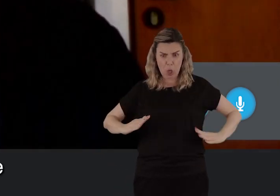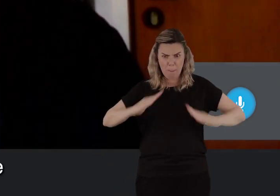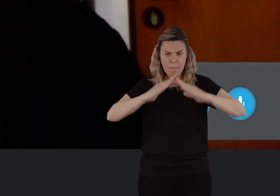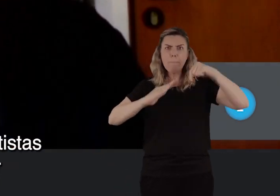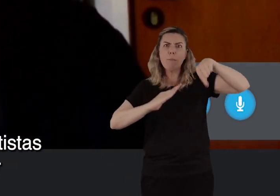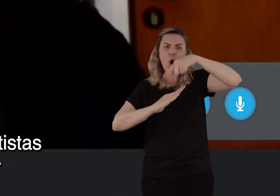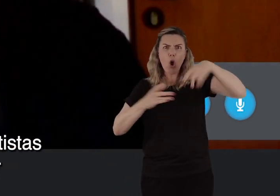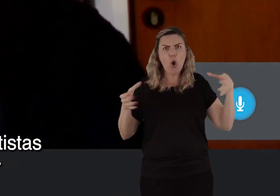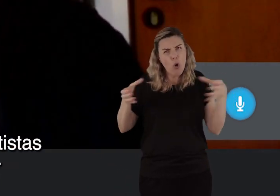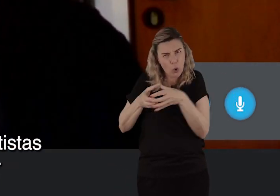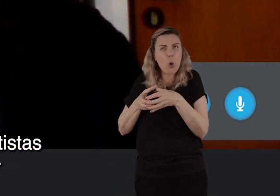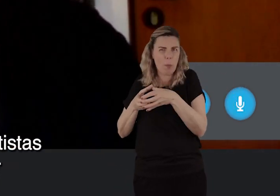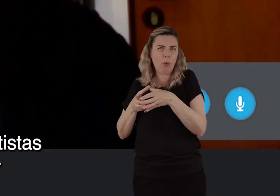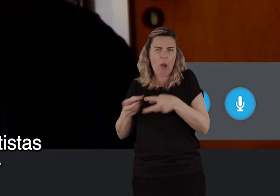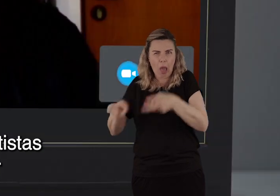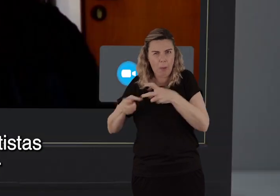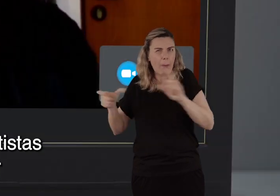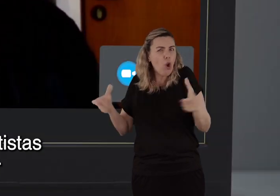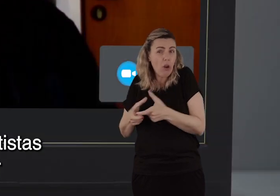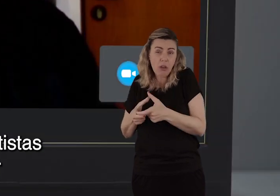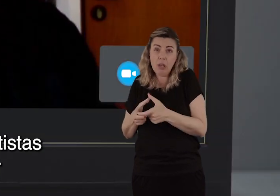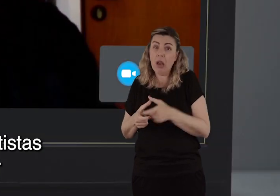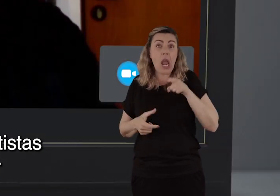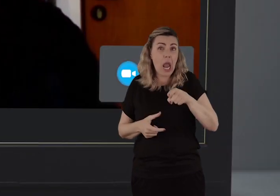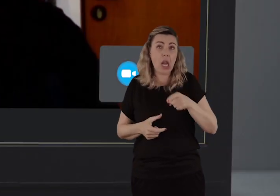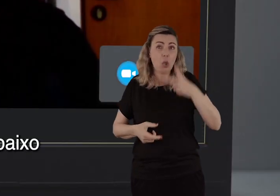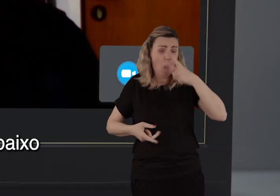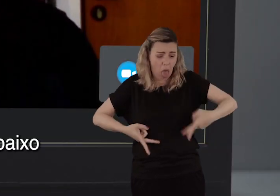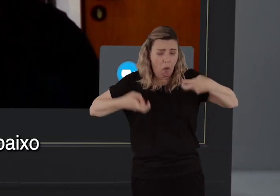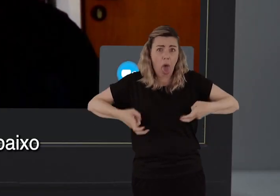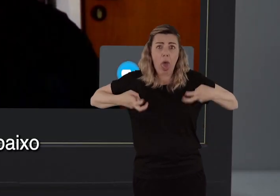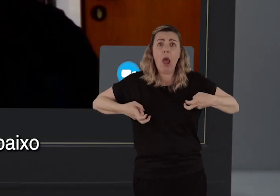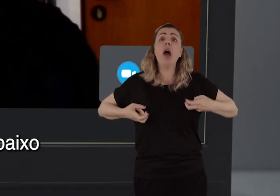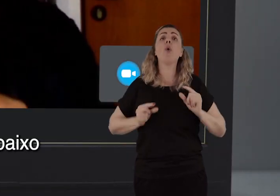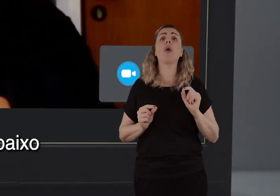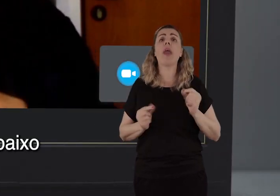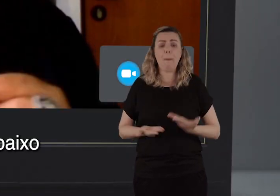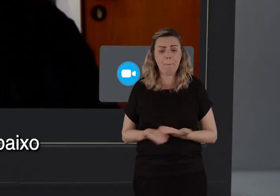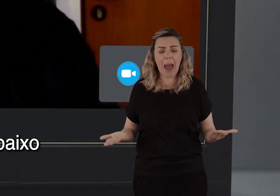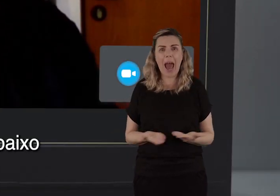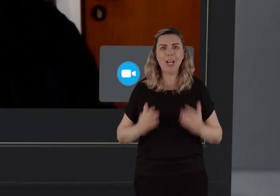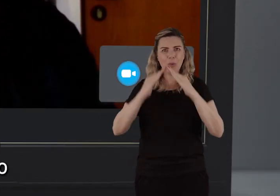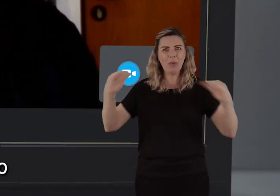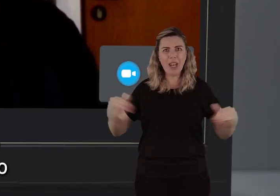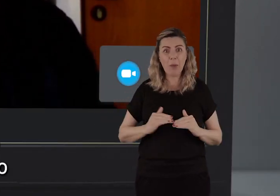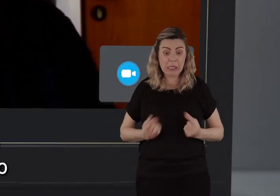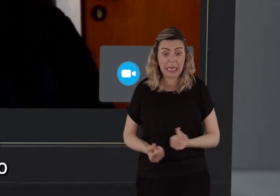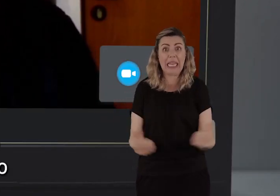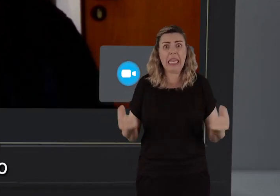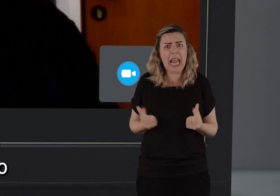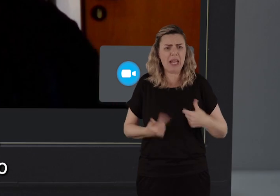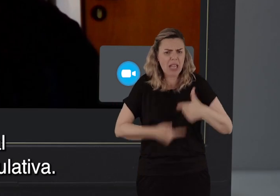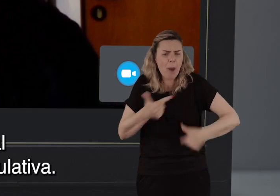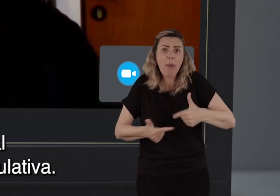da pirâmide, formada por esses rentistas, é que vão subtrair a riqueza da parte de baixo da pirâmide. Então, o rentismo é